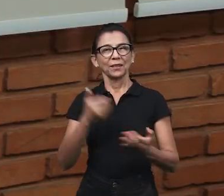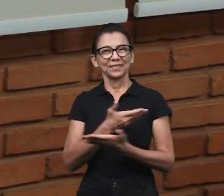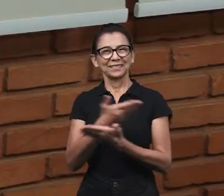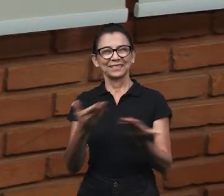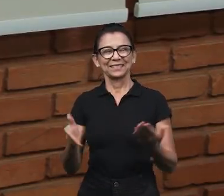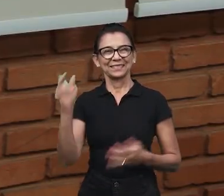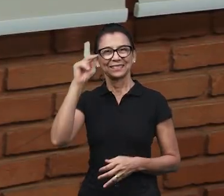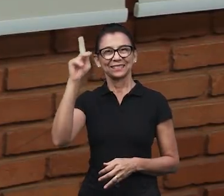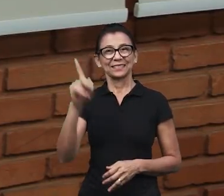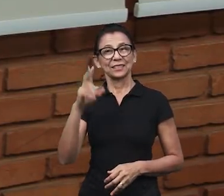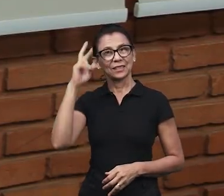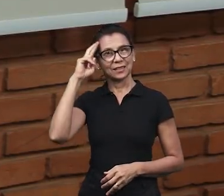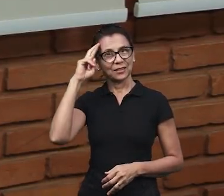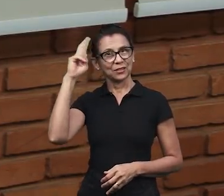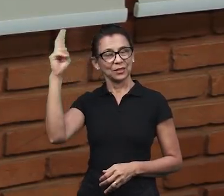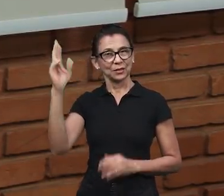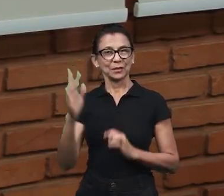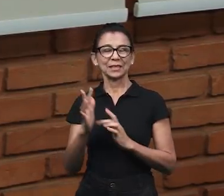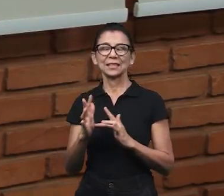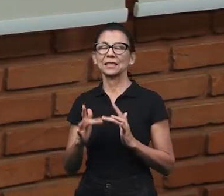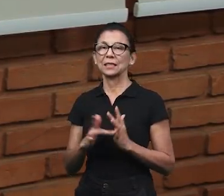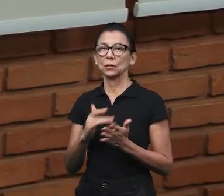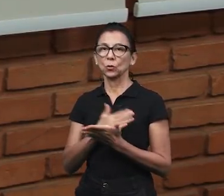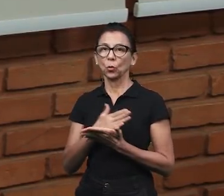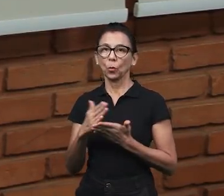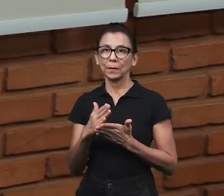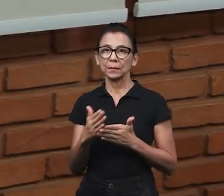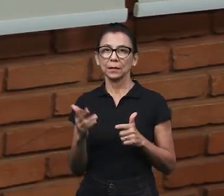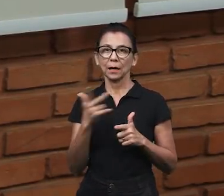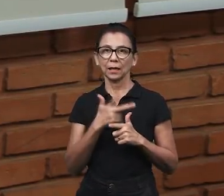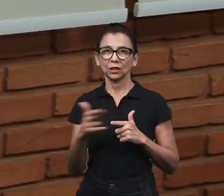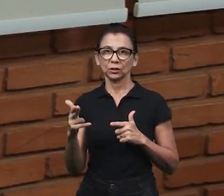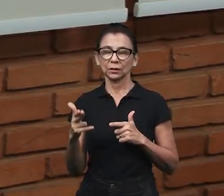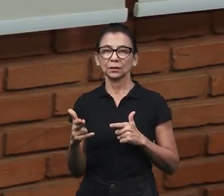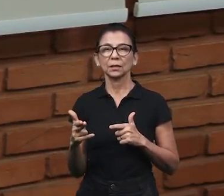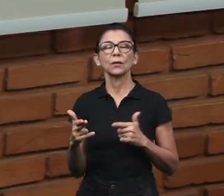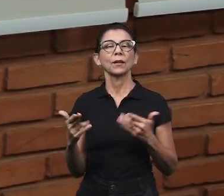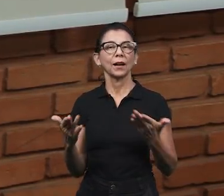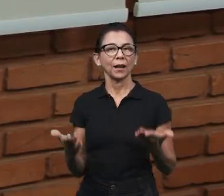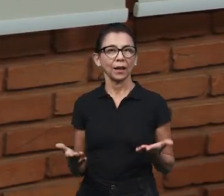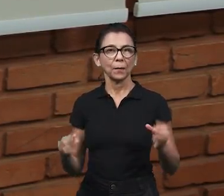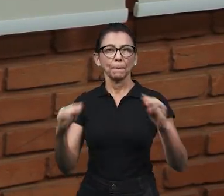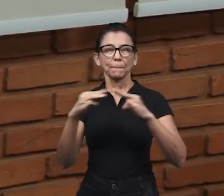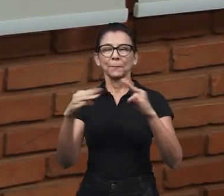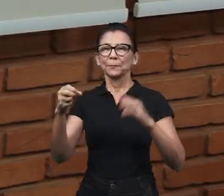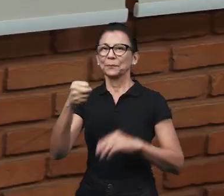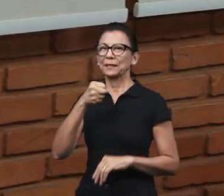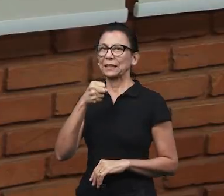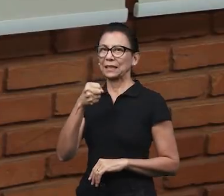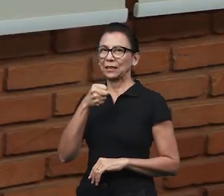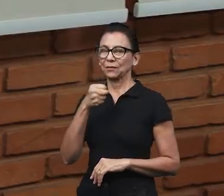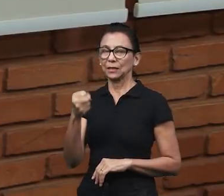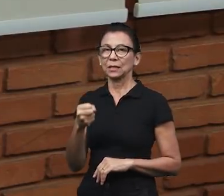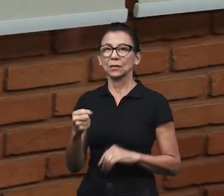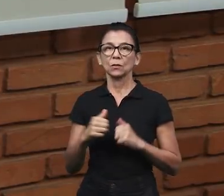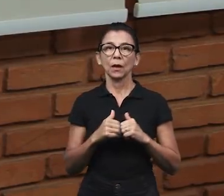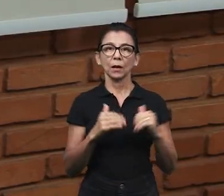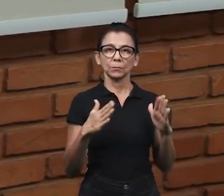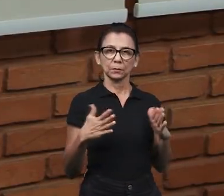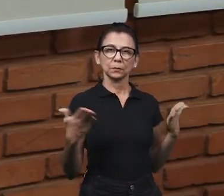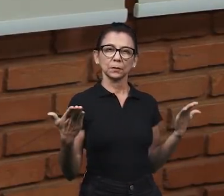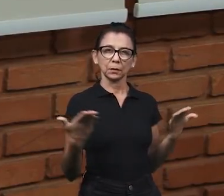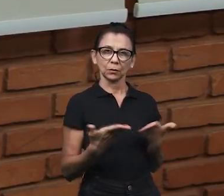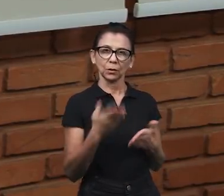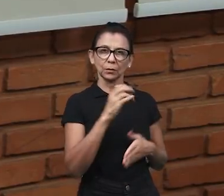Olá, eu te saúdo com a paz do Senhor Jesus. Nós estamos começando mais uma edição do Manaim Entrevista. E eu estou fazendo essa abertura aqui